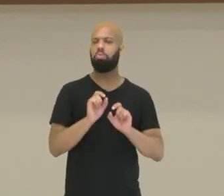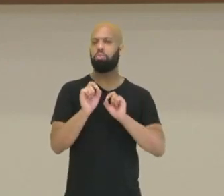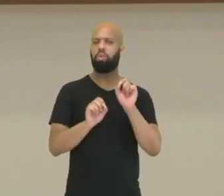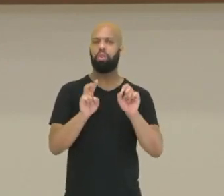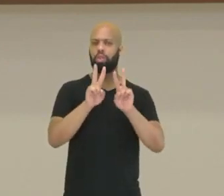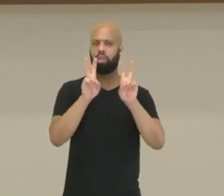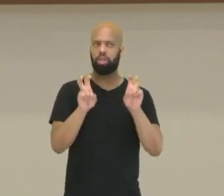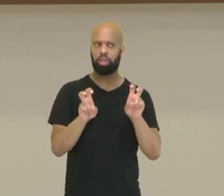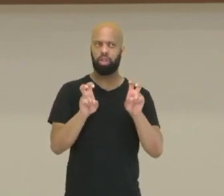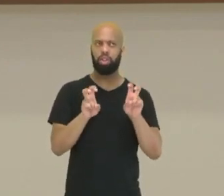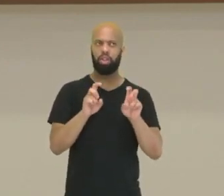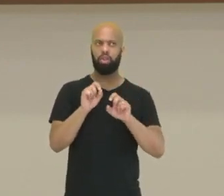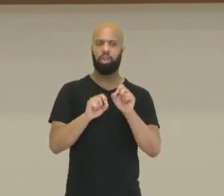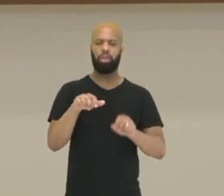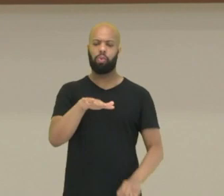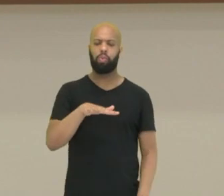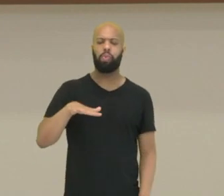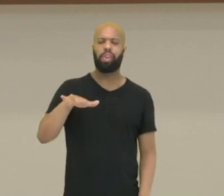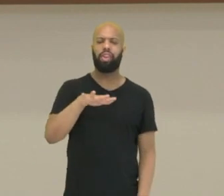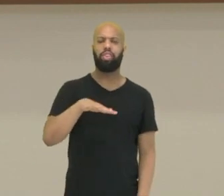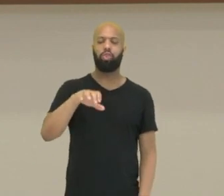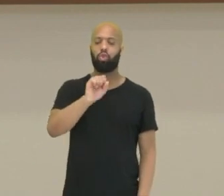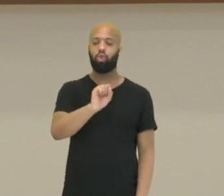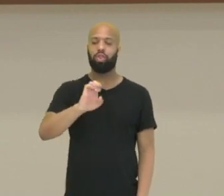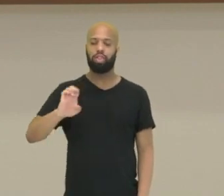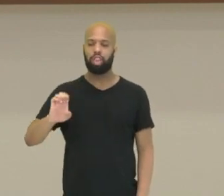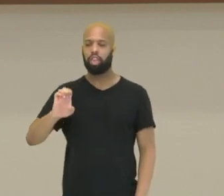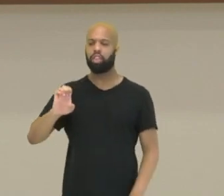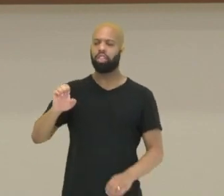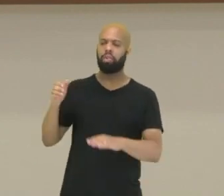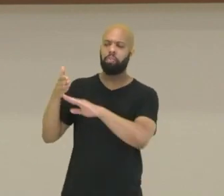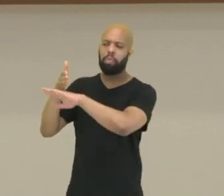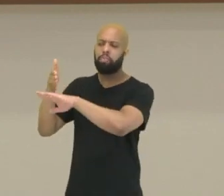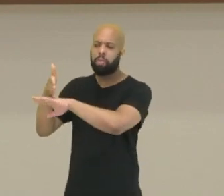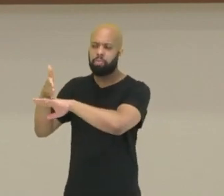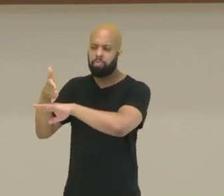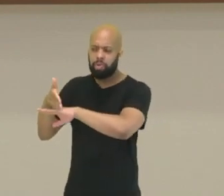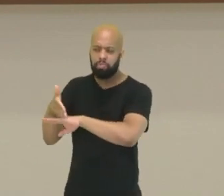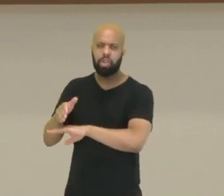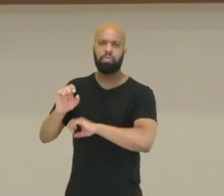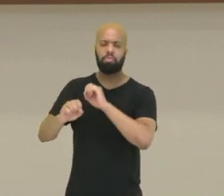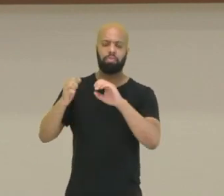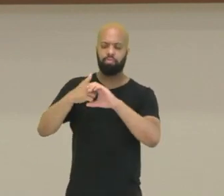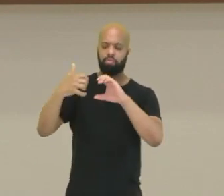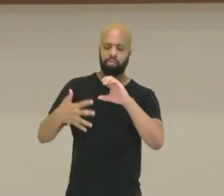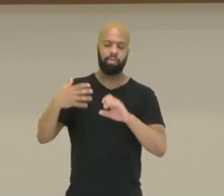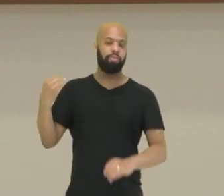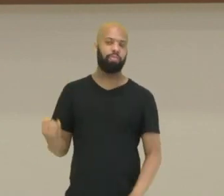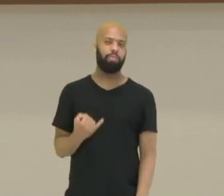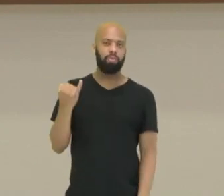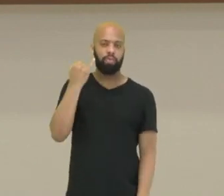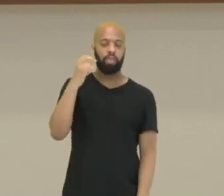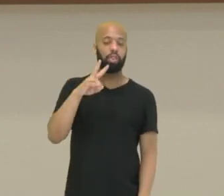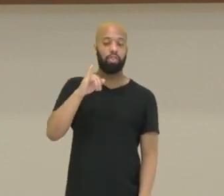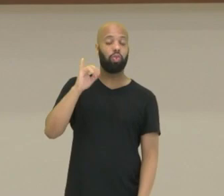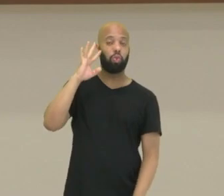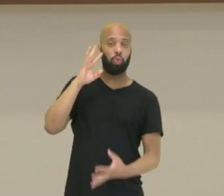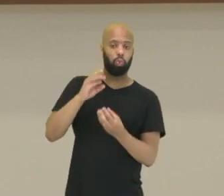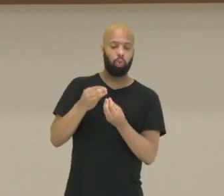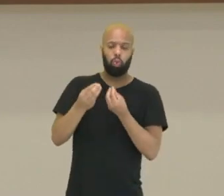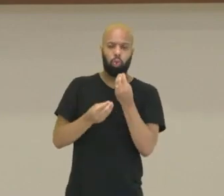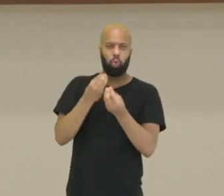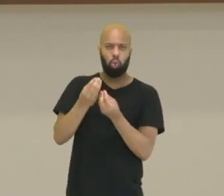da ocupação da região sudeste do Brasil. Que características são relevantes para entender